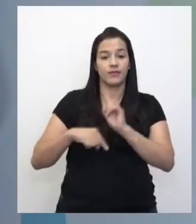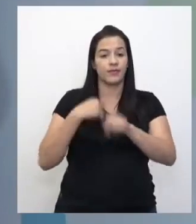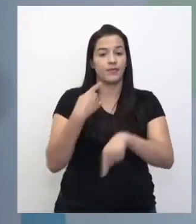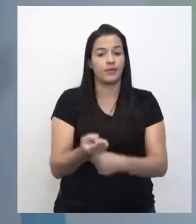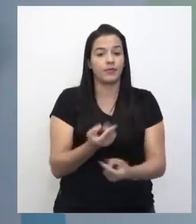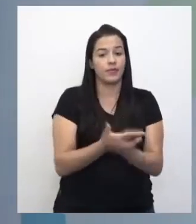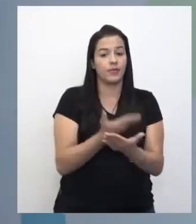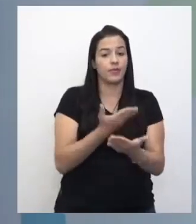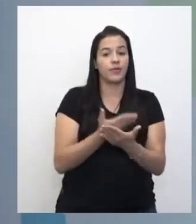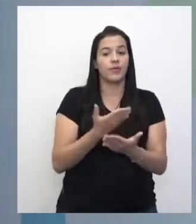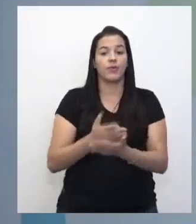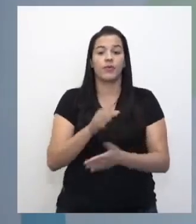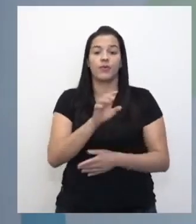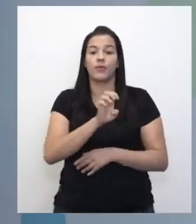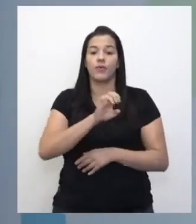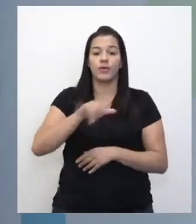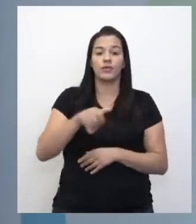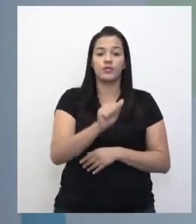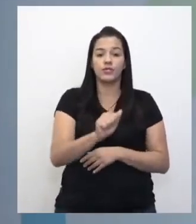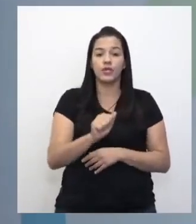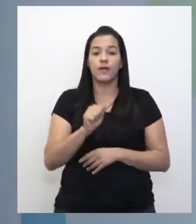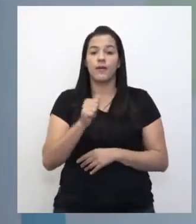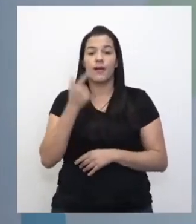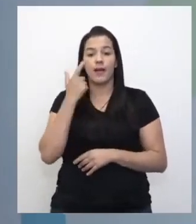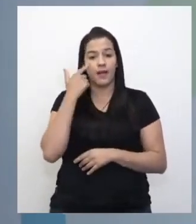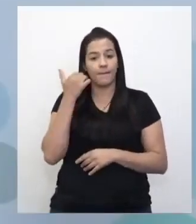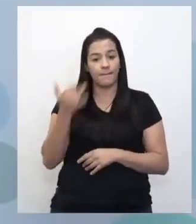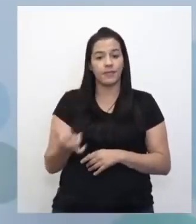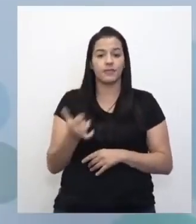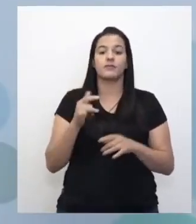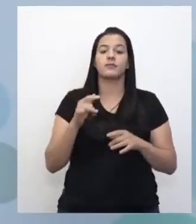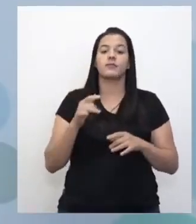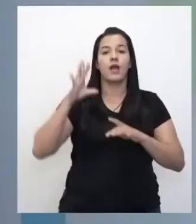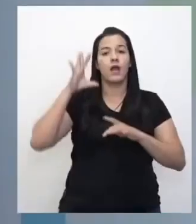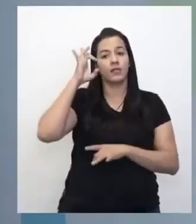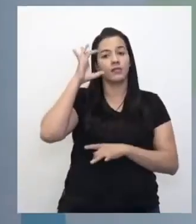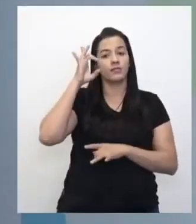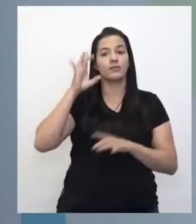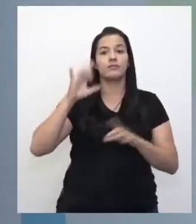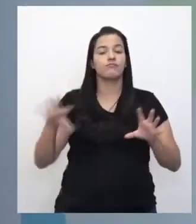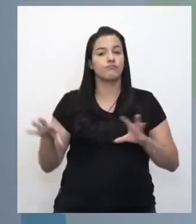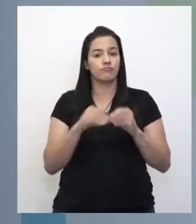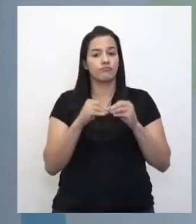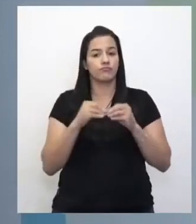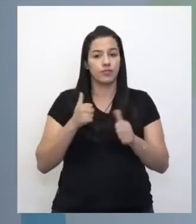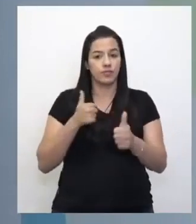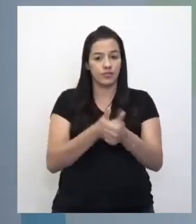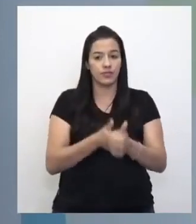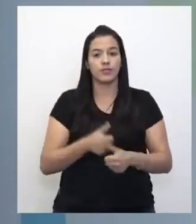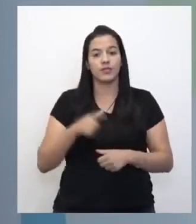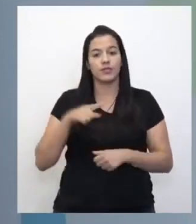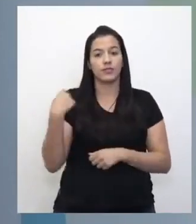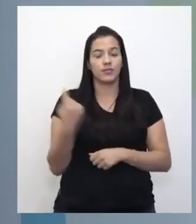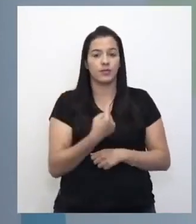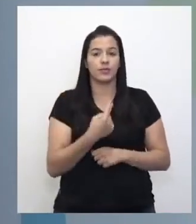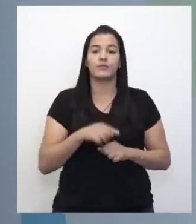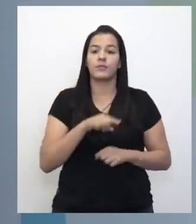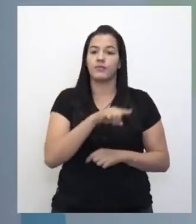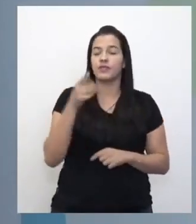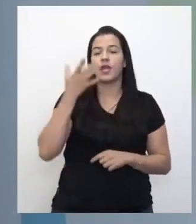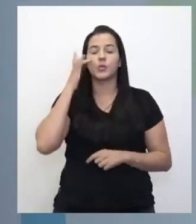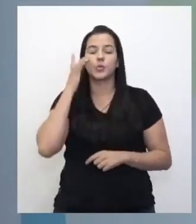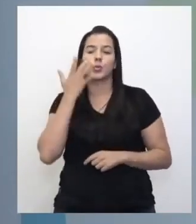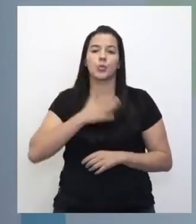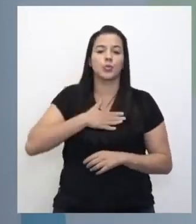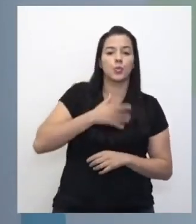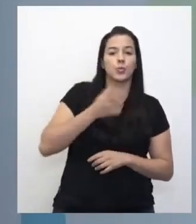aula para o EJA, então a gente tá muita correria. Tá milhão. E amanhã, segue a gente no Instagram. Segue Língua Portuguesa, _M, para você dizer o que você achou da nossa